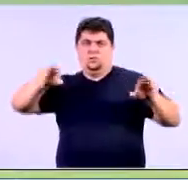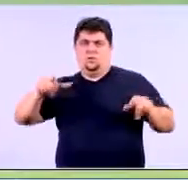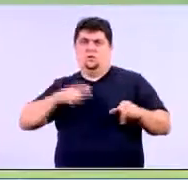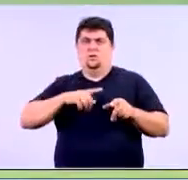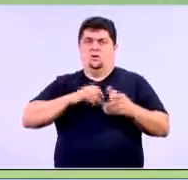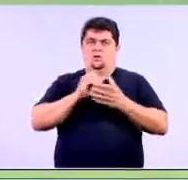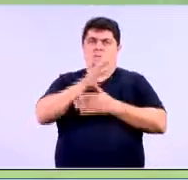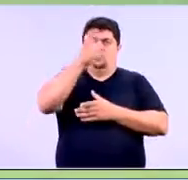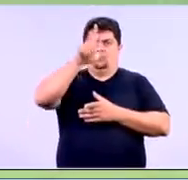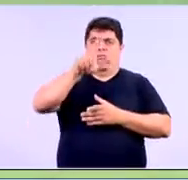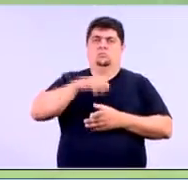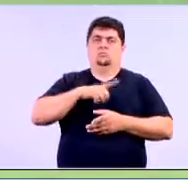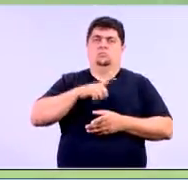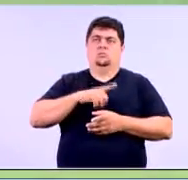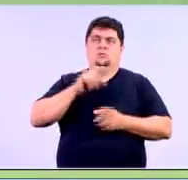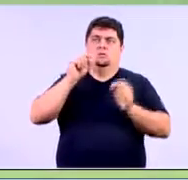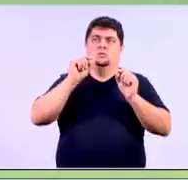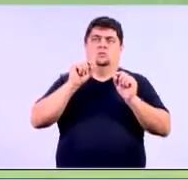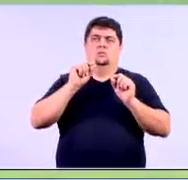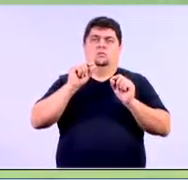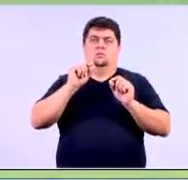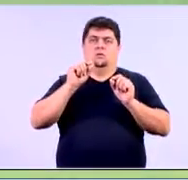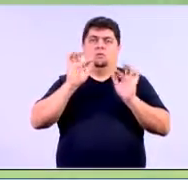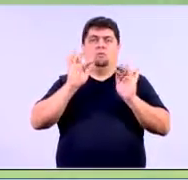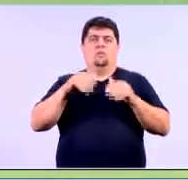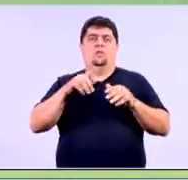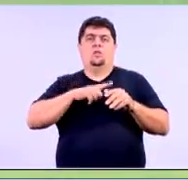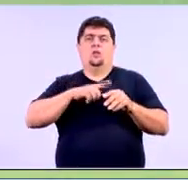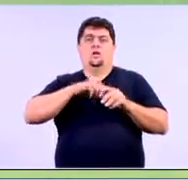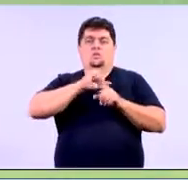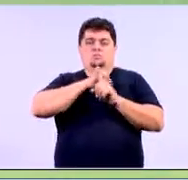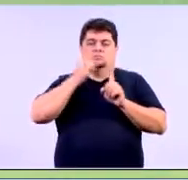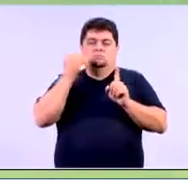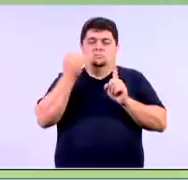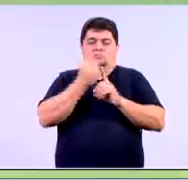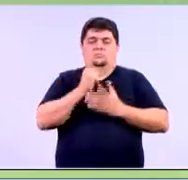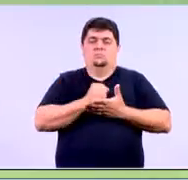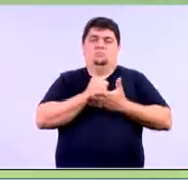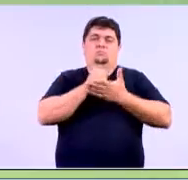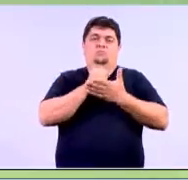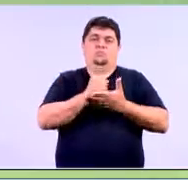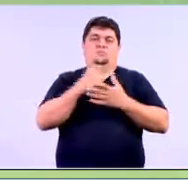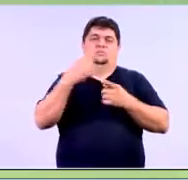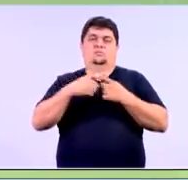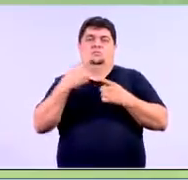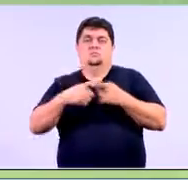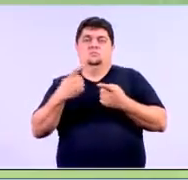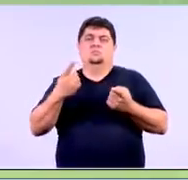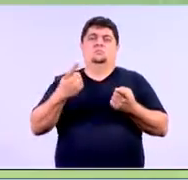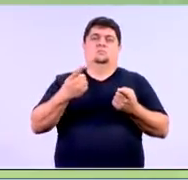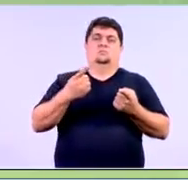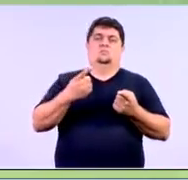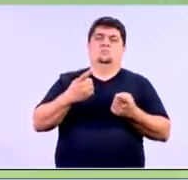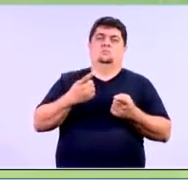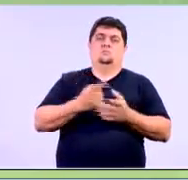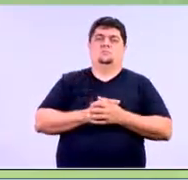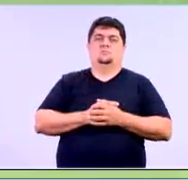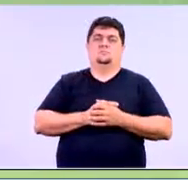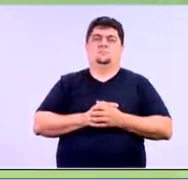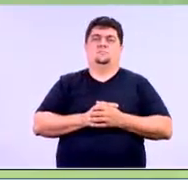próximo slide, para nós concluirmos nosso estudo, tem a contribuição social. Essa contribuição advém